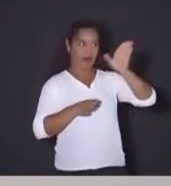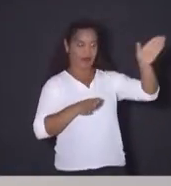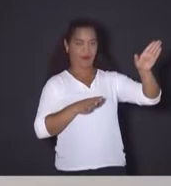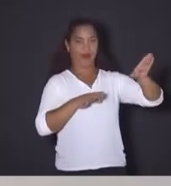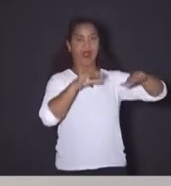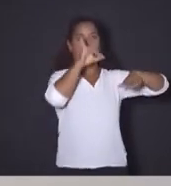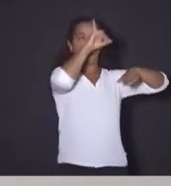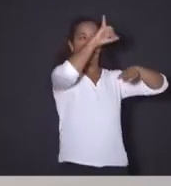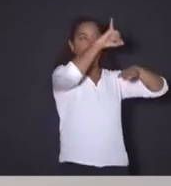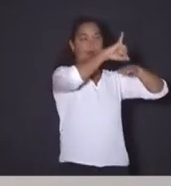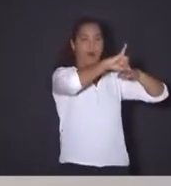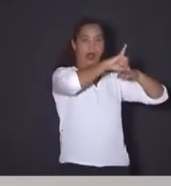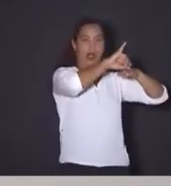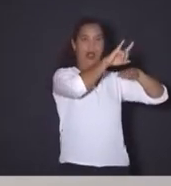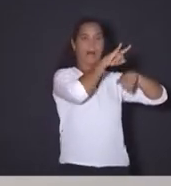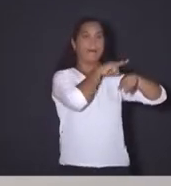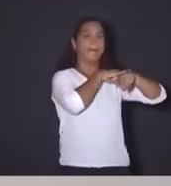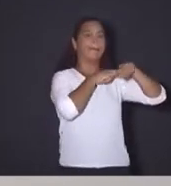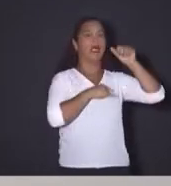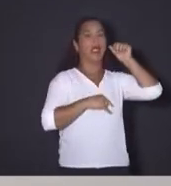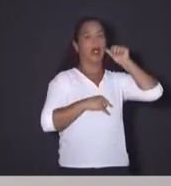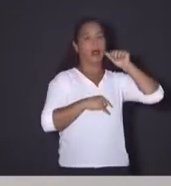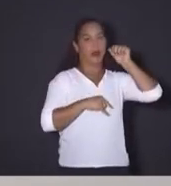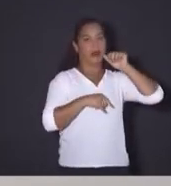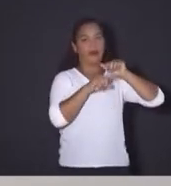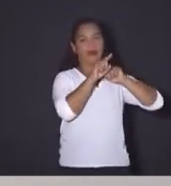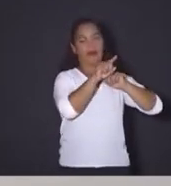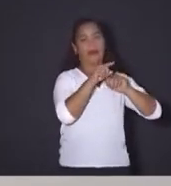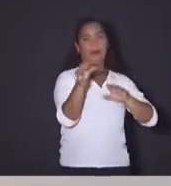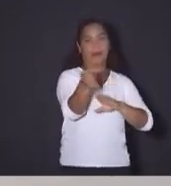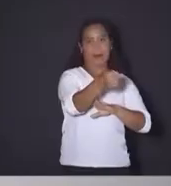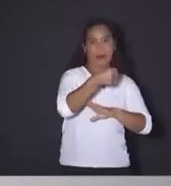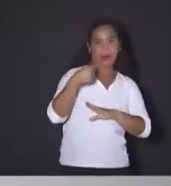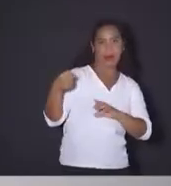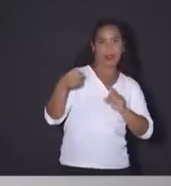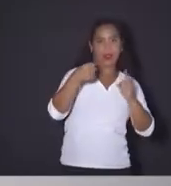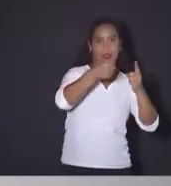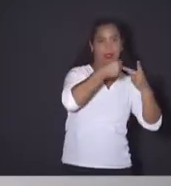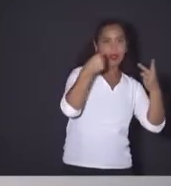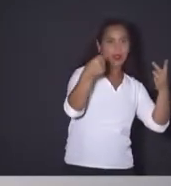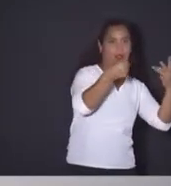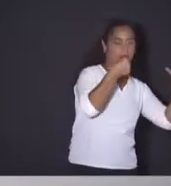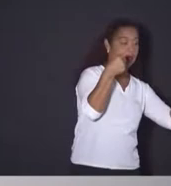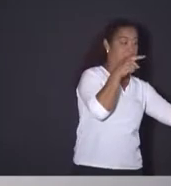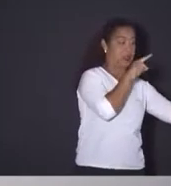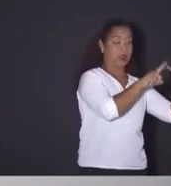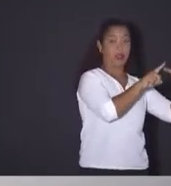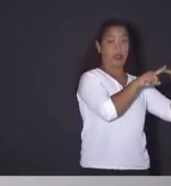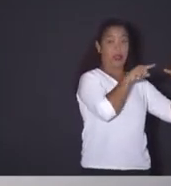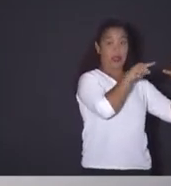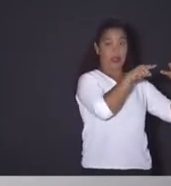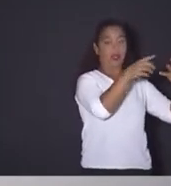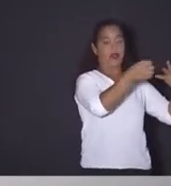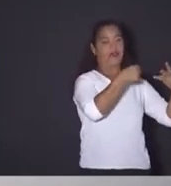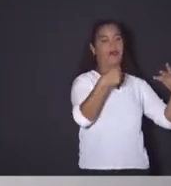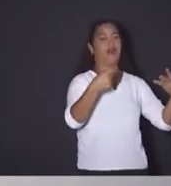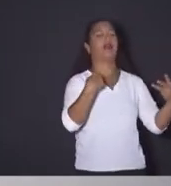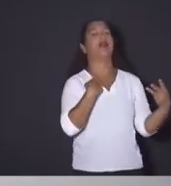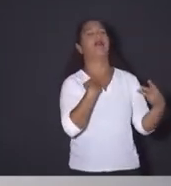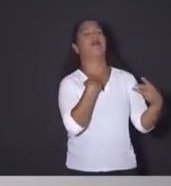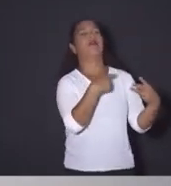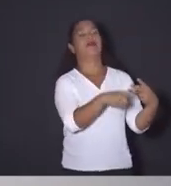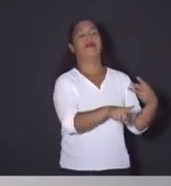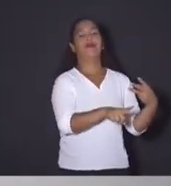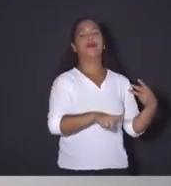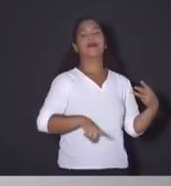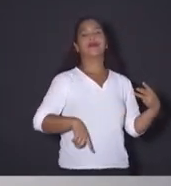de educação da ufba no banheiro feminino na terceira porta uma certa feita fui lá né no espaço mais privado